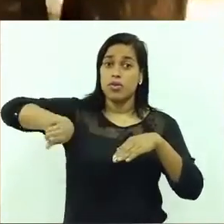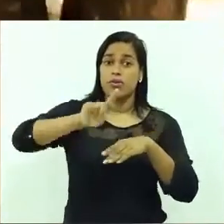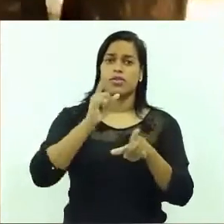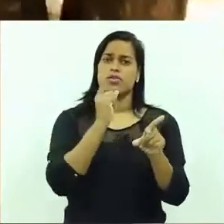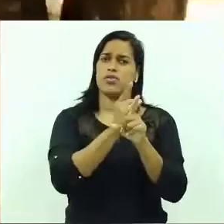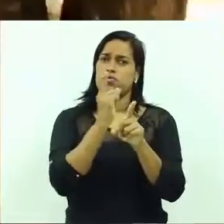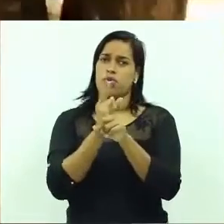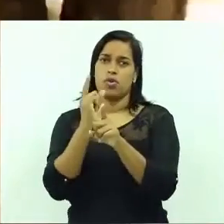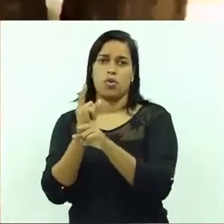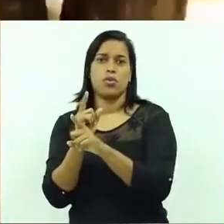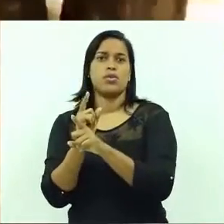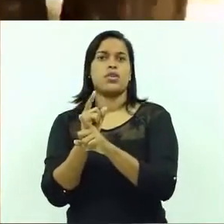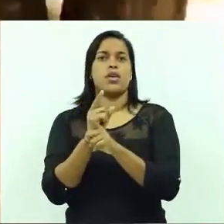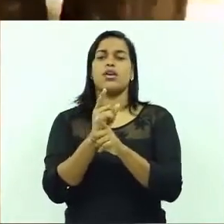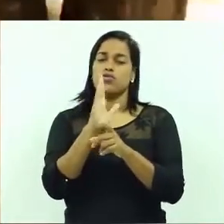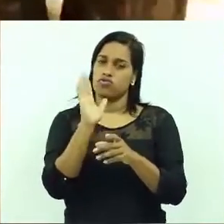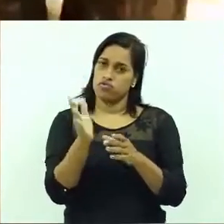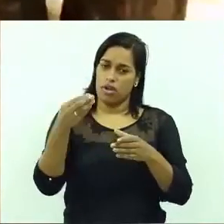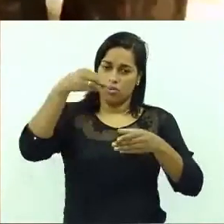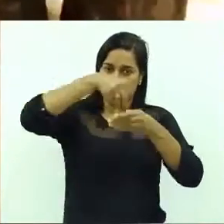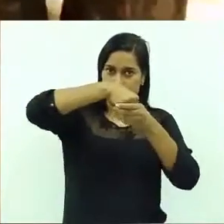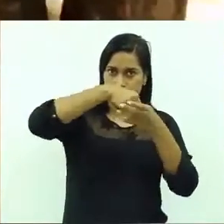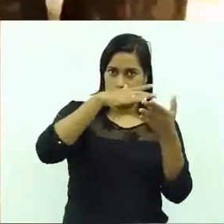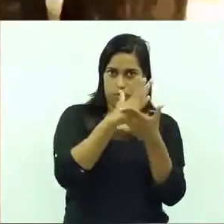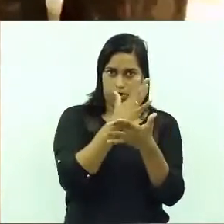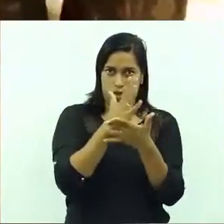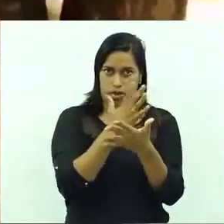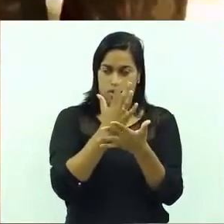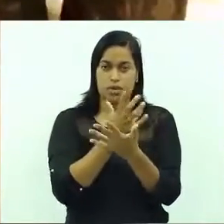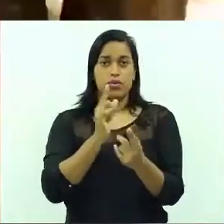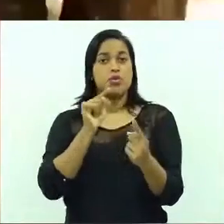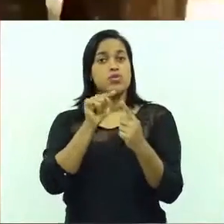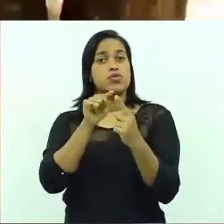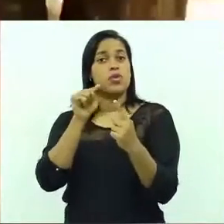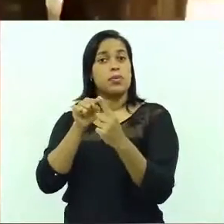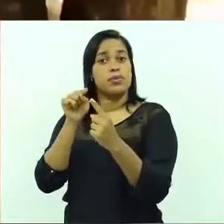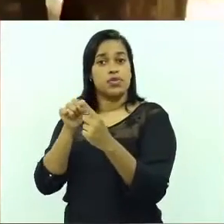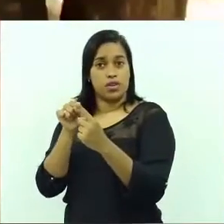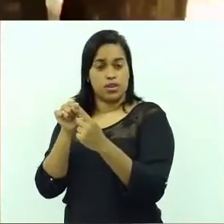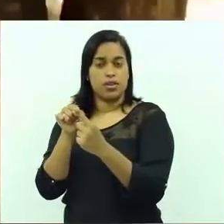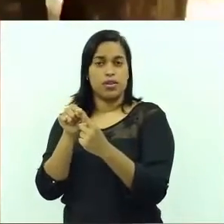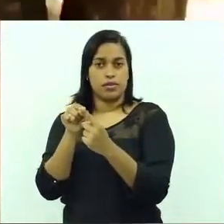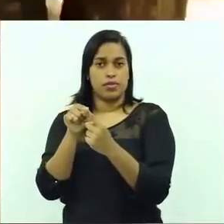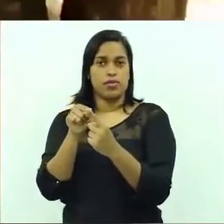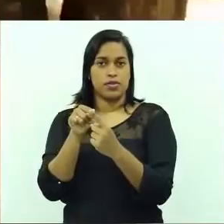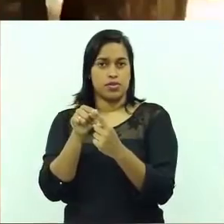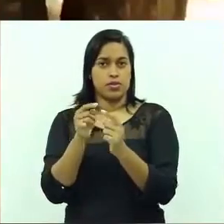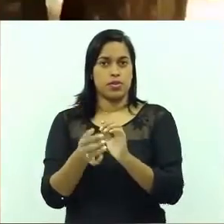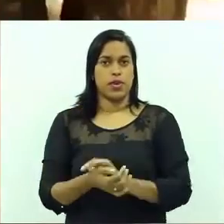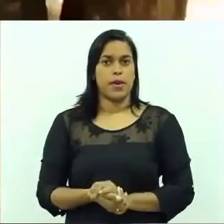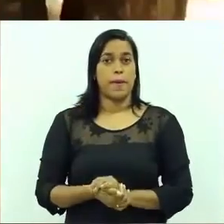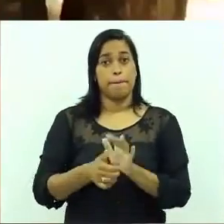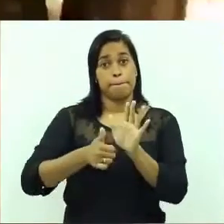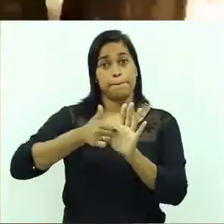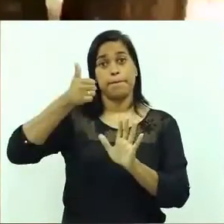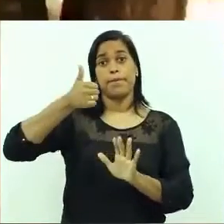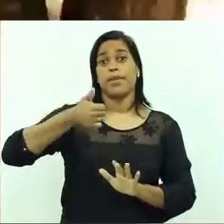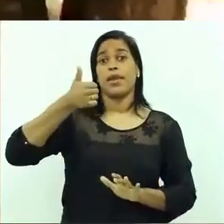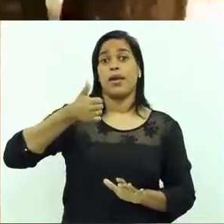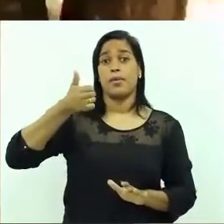encontrar pormenorizado no caderno. Tá? Os objetivos do planejamento estratégico, então,